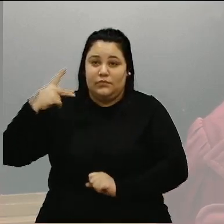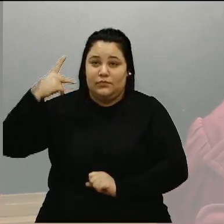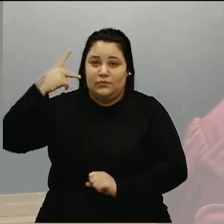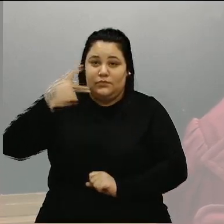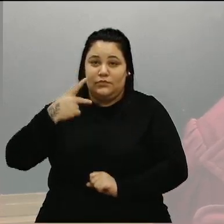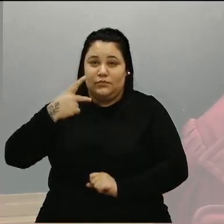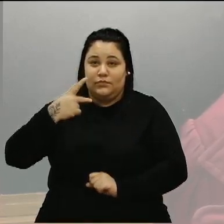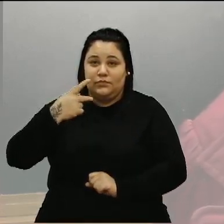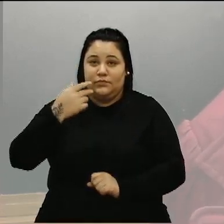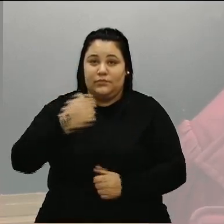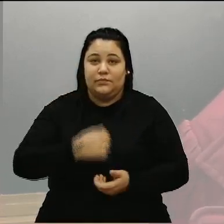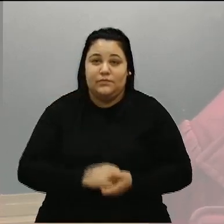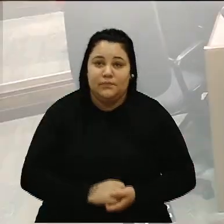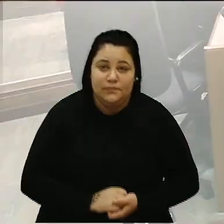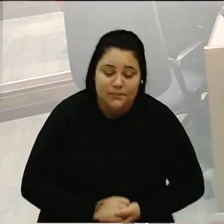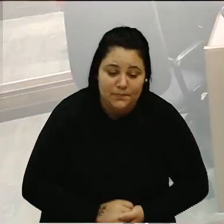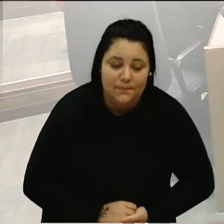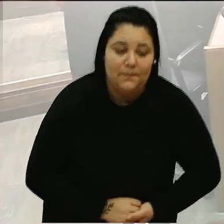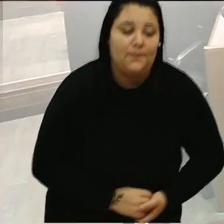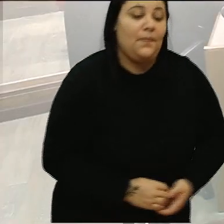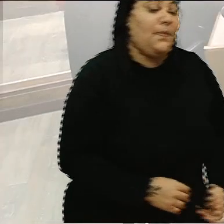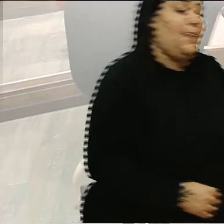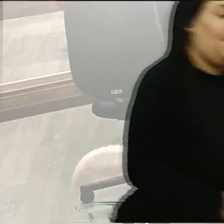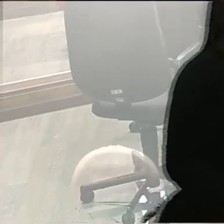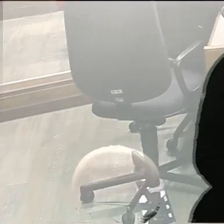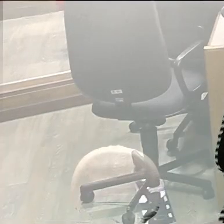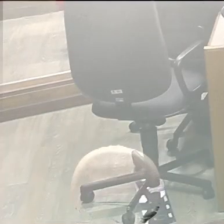da emancipação política. Obrigado, vereadora Rose.